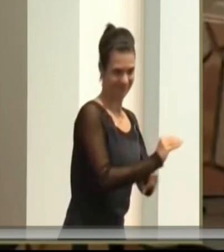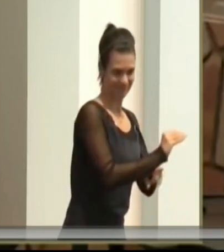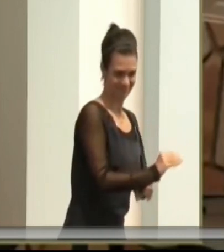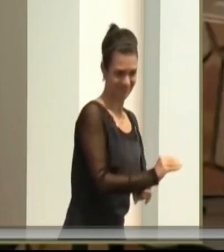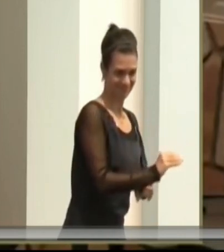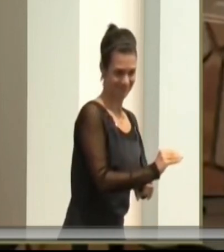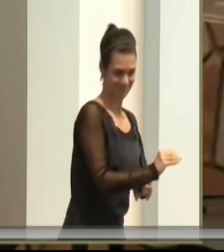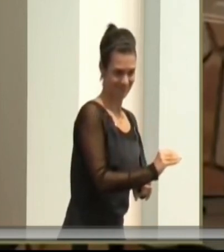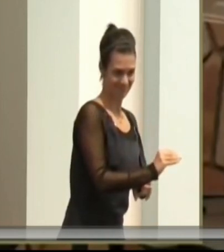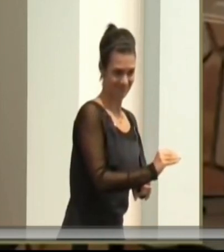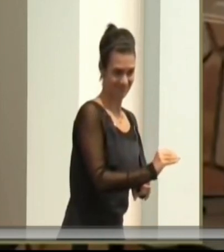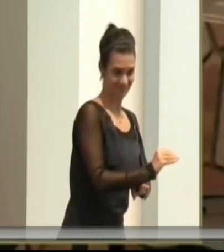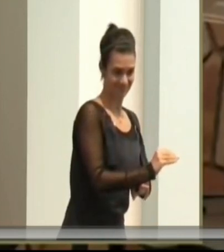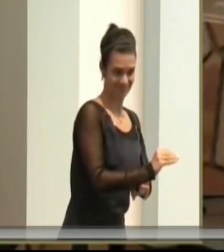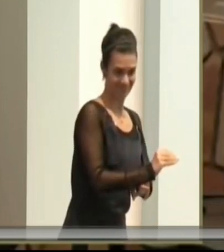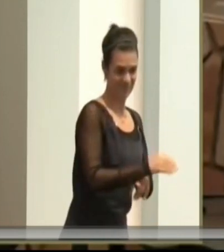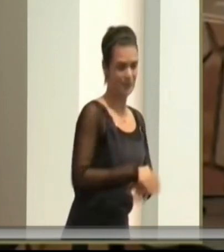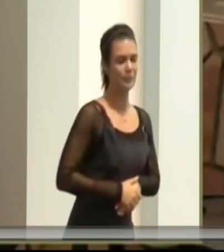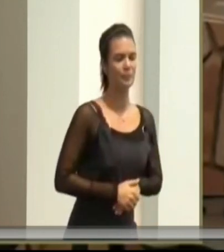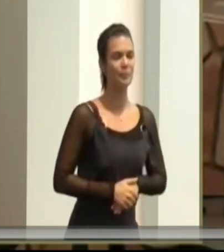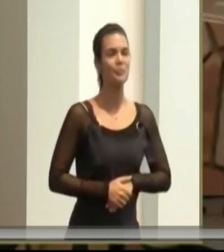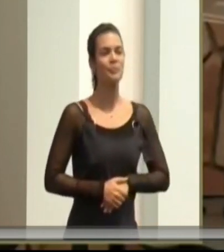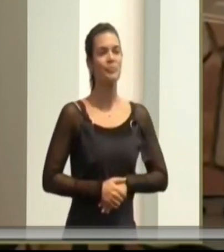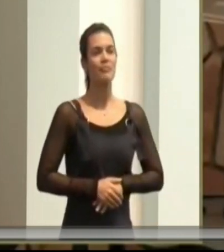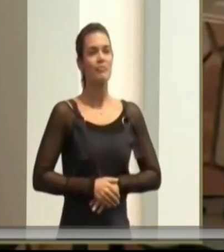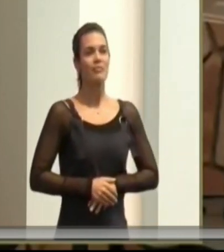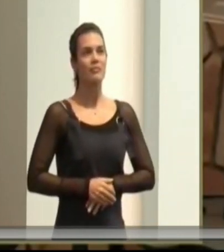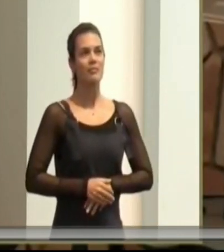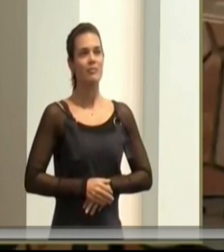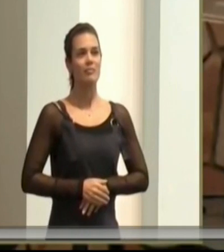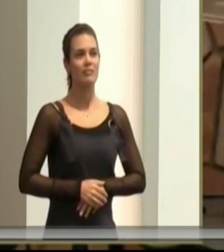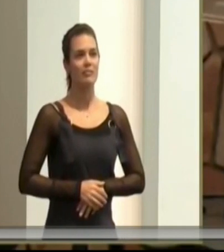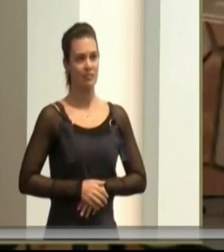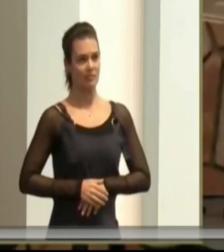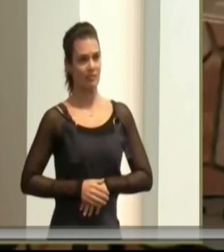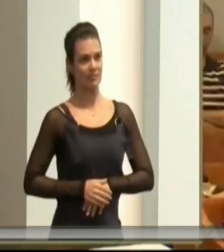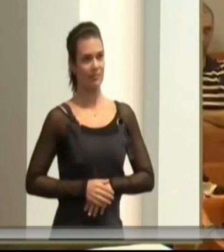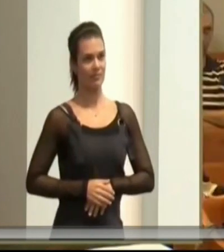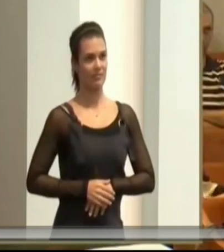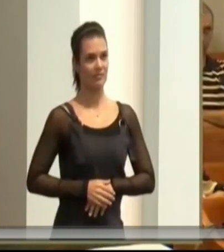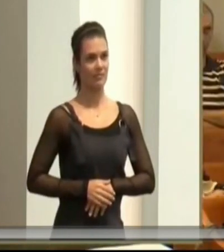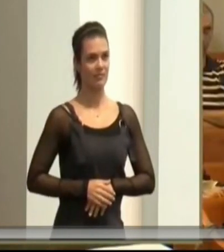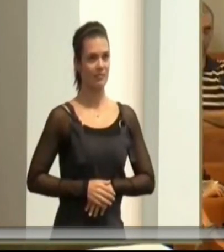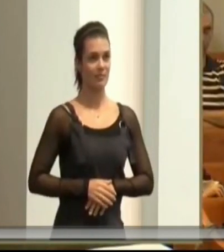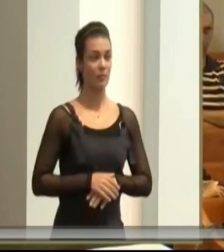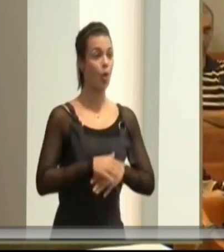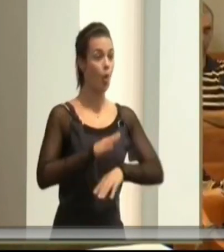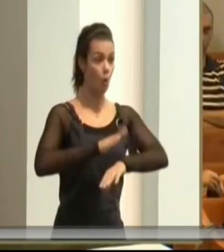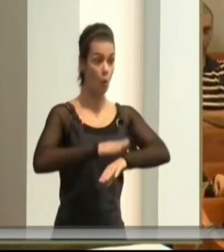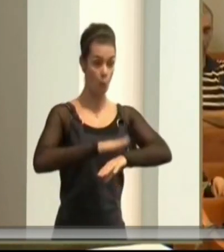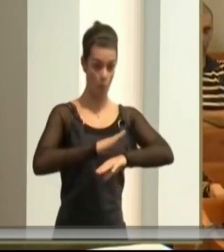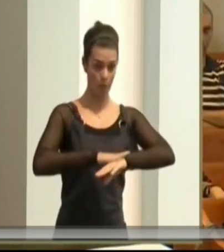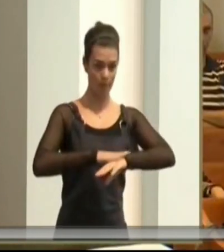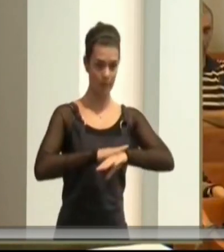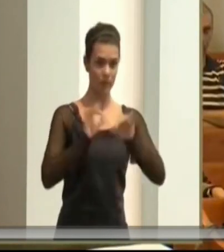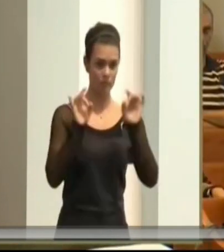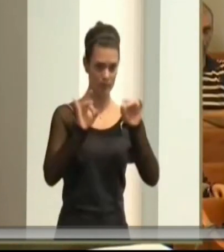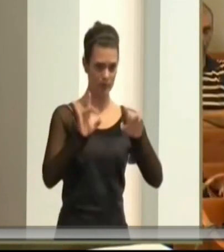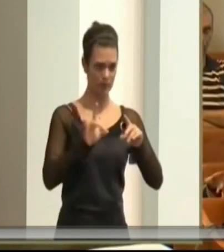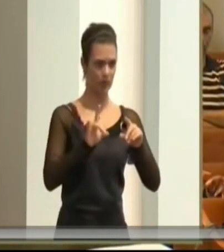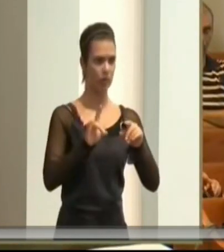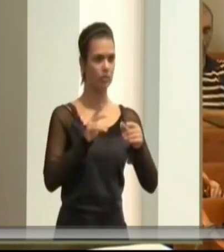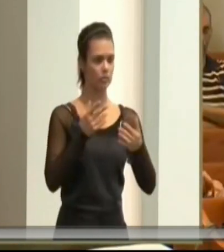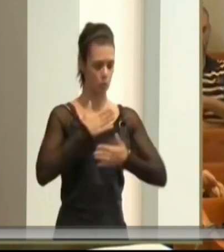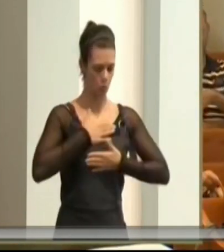Bíblia arqueológica, comentando Mateus 26:12, diz que o elemento do embalsamento,